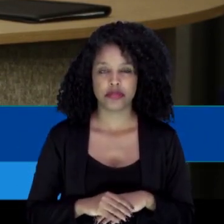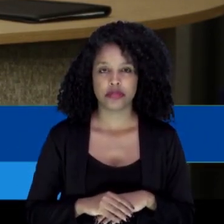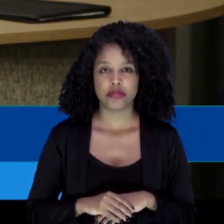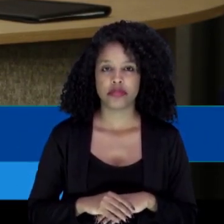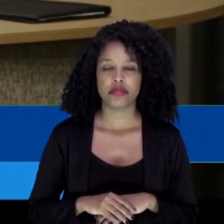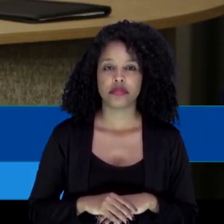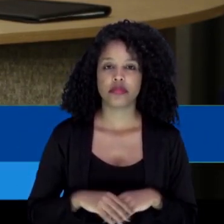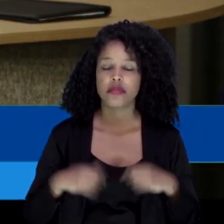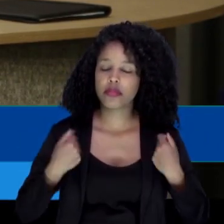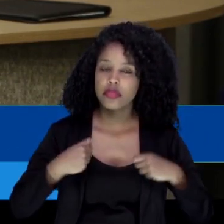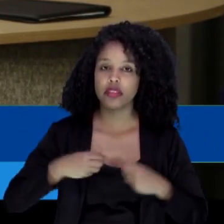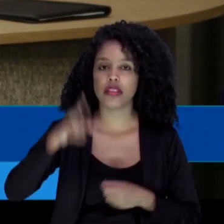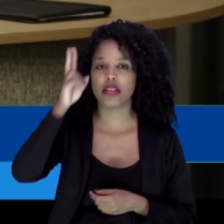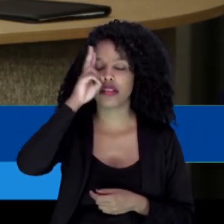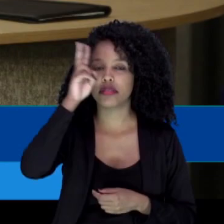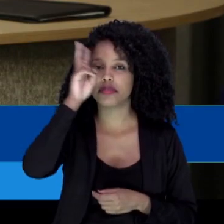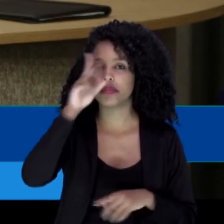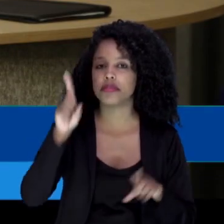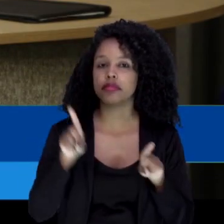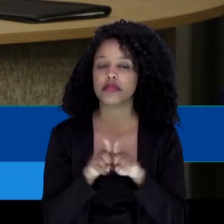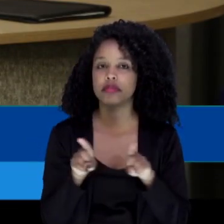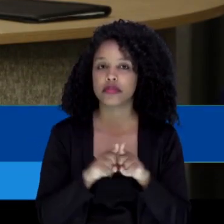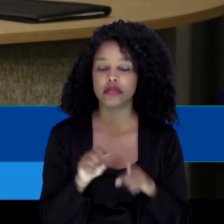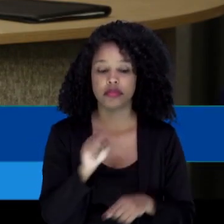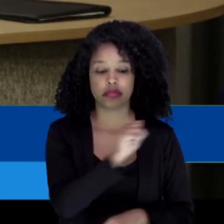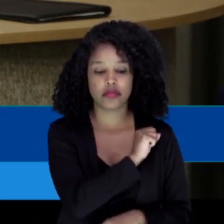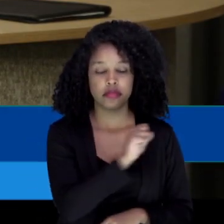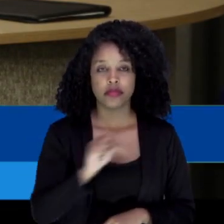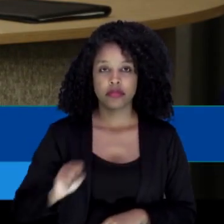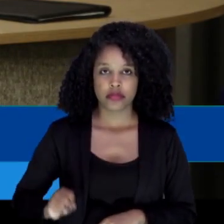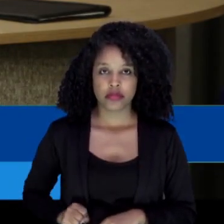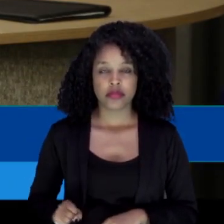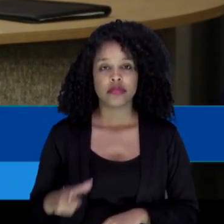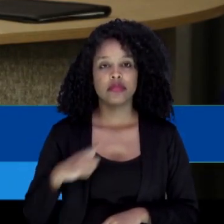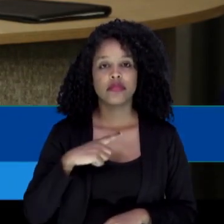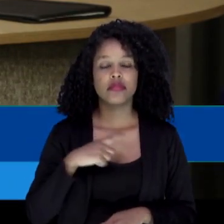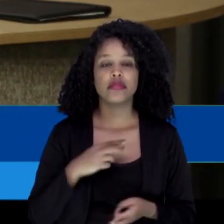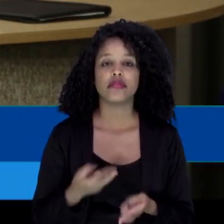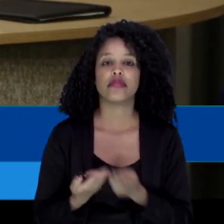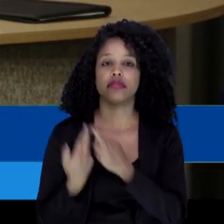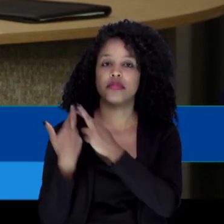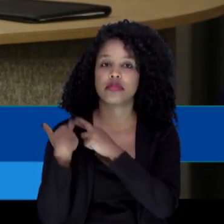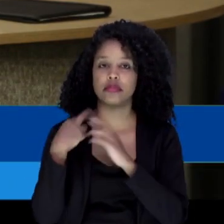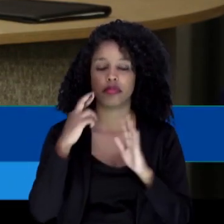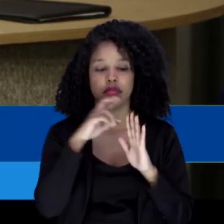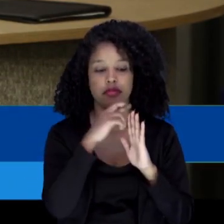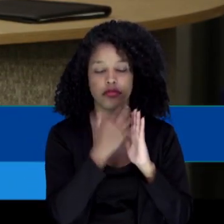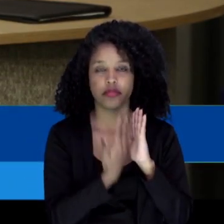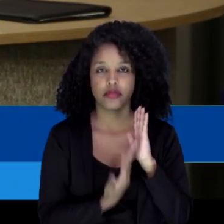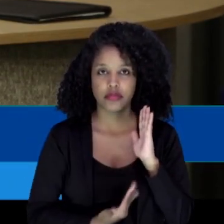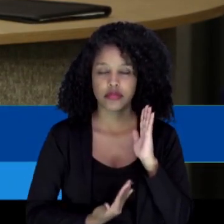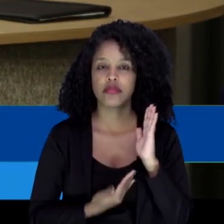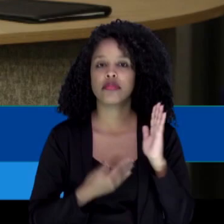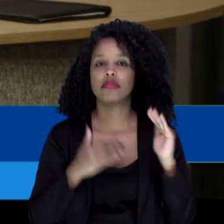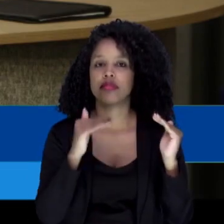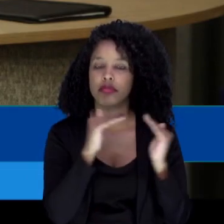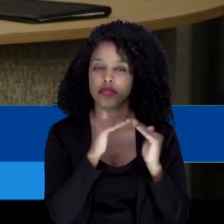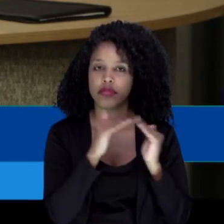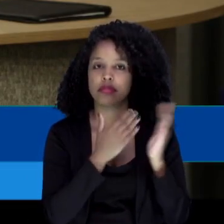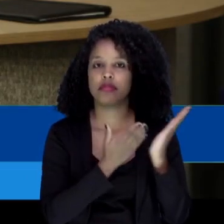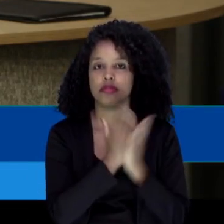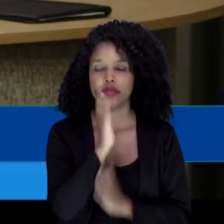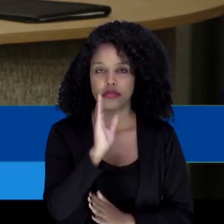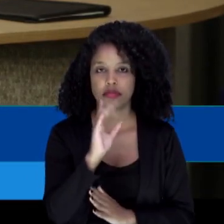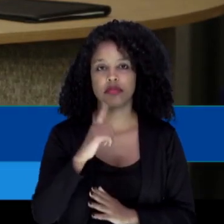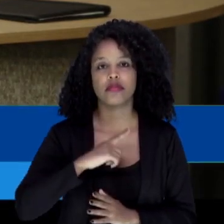também deixar de lembrar que o senador também foi o responsável pela relatoria favorável a um empréstimo de R 2